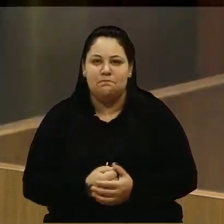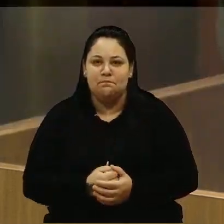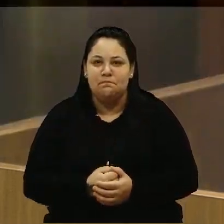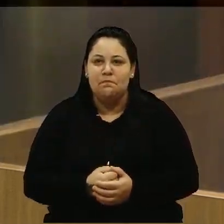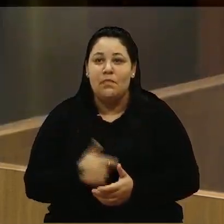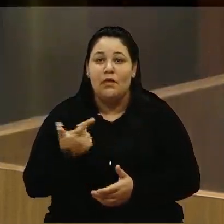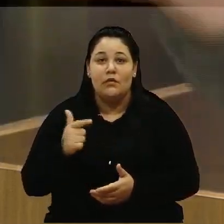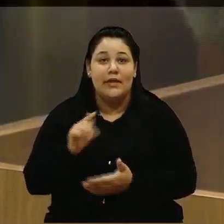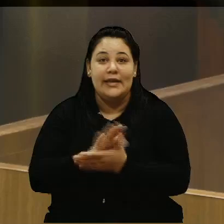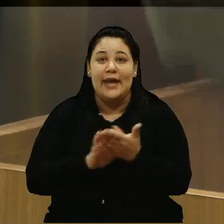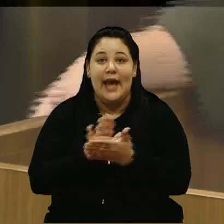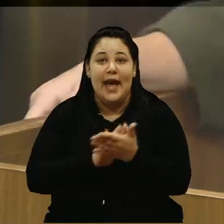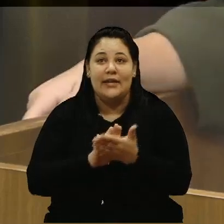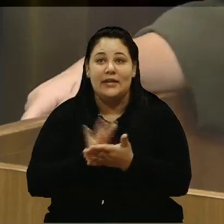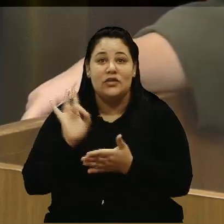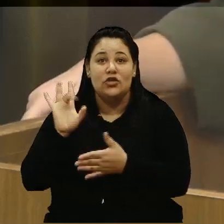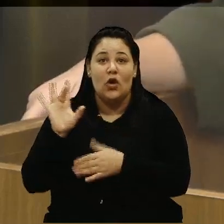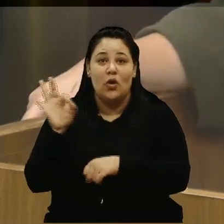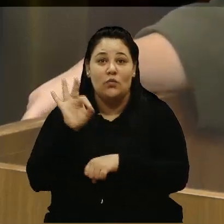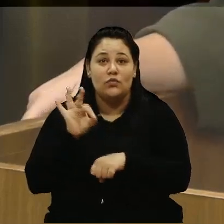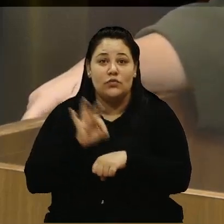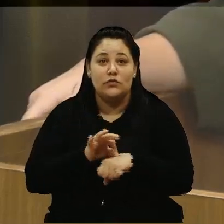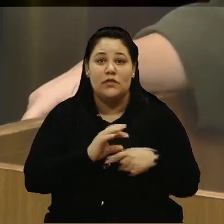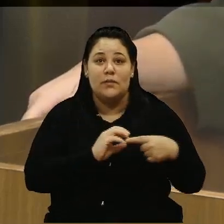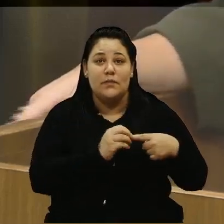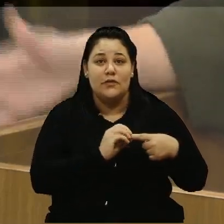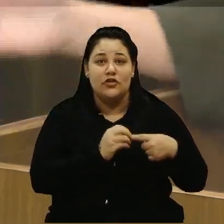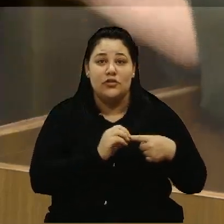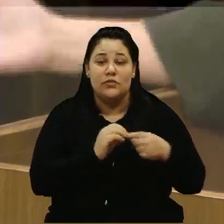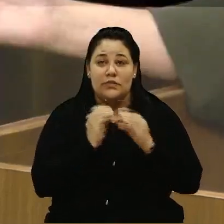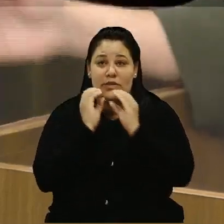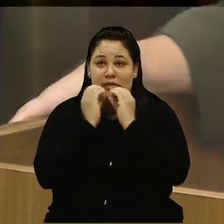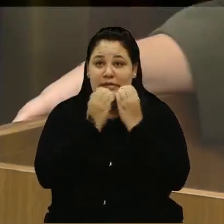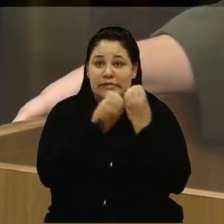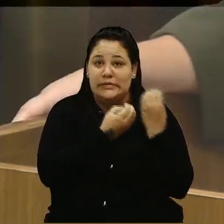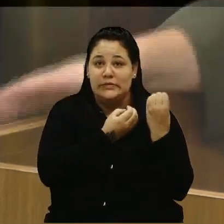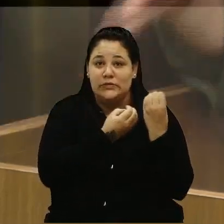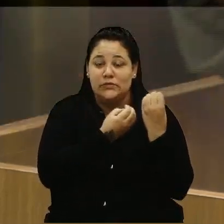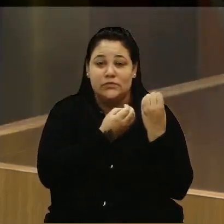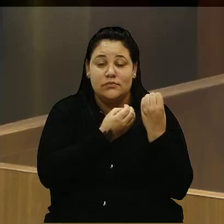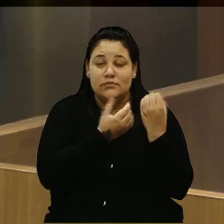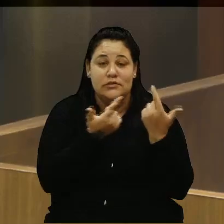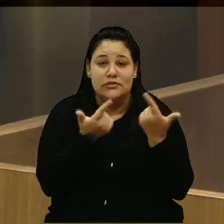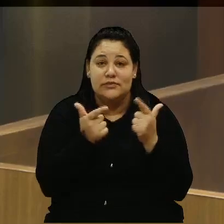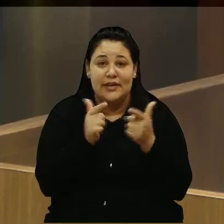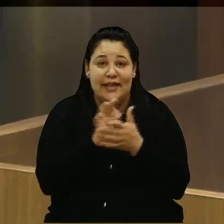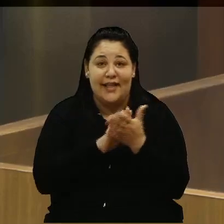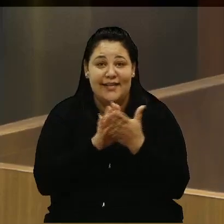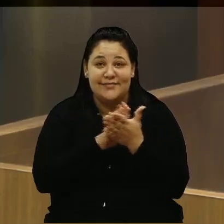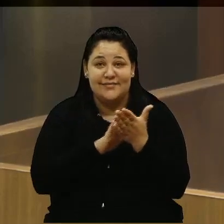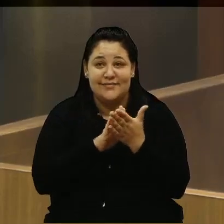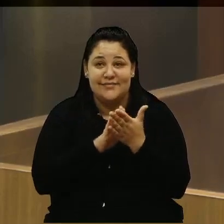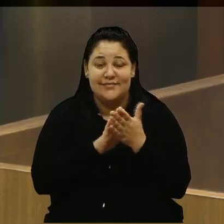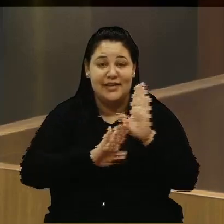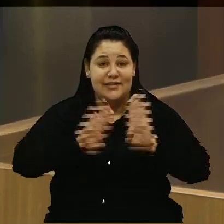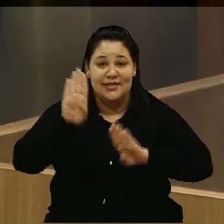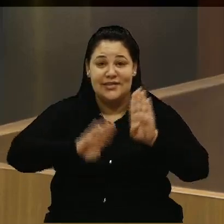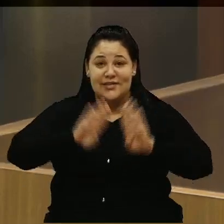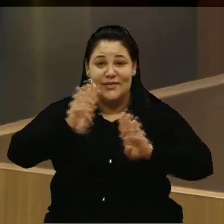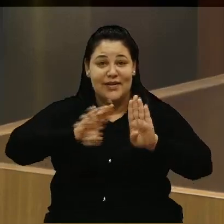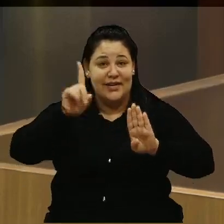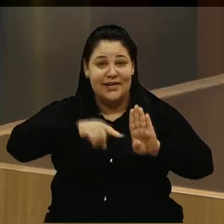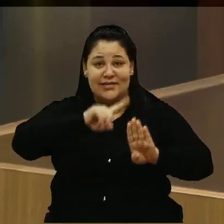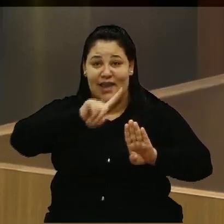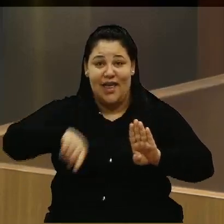ser os grilos e a plantação de feijão e de milho, gente. Não tem nada. E a licitação foi cancelada.